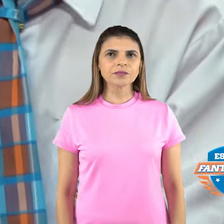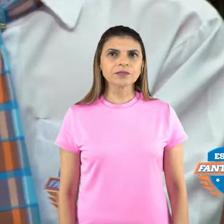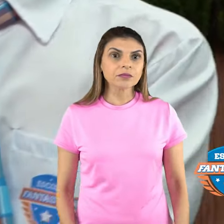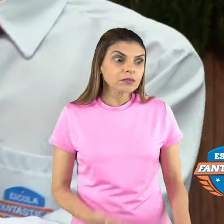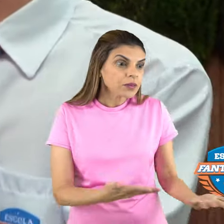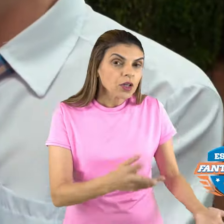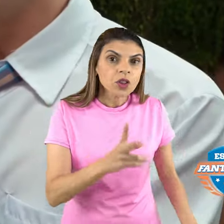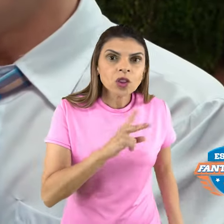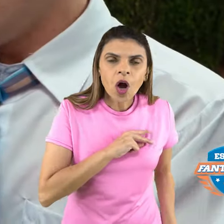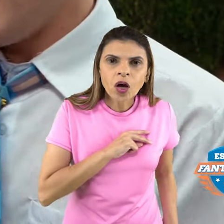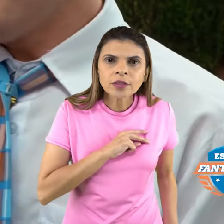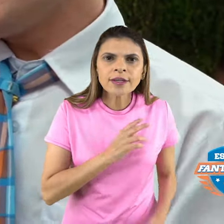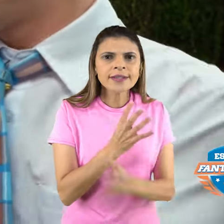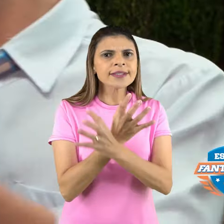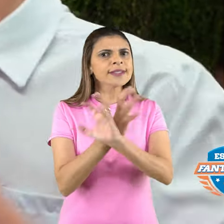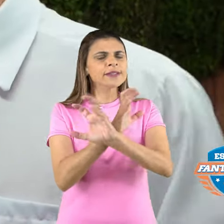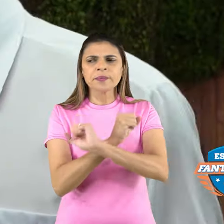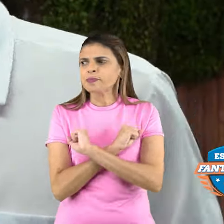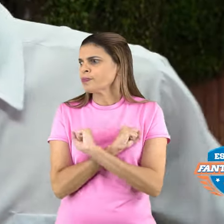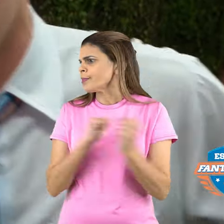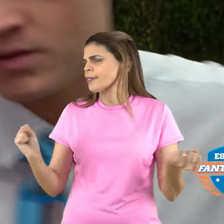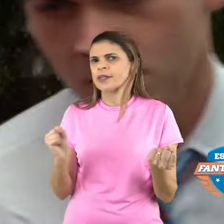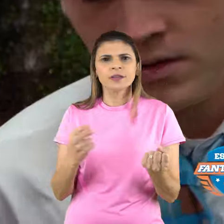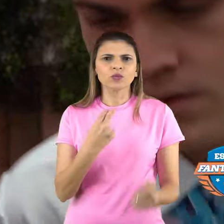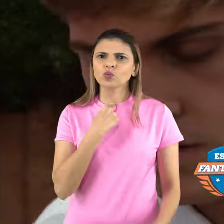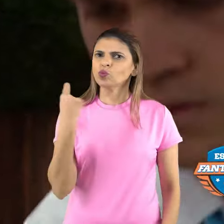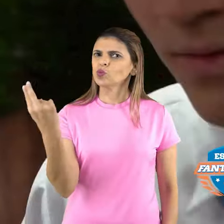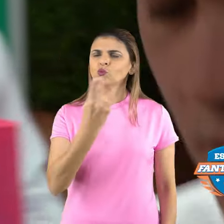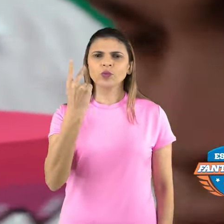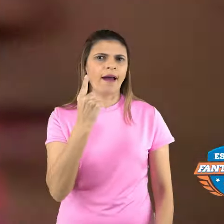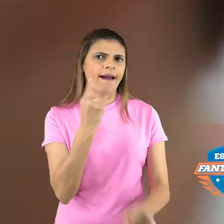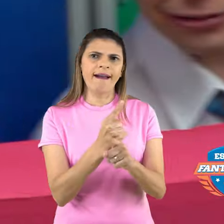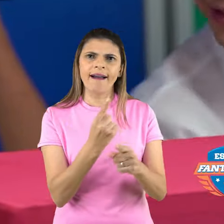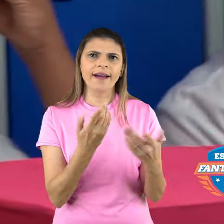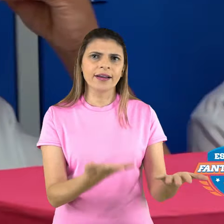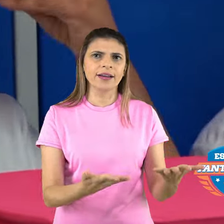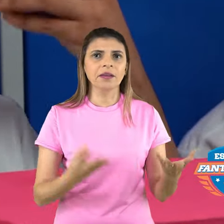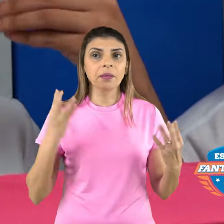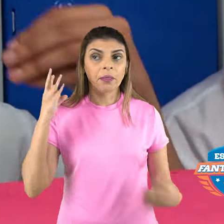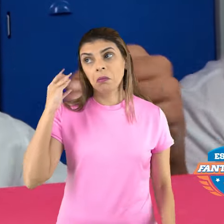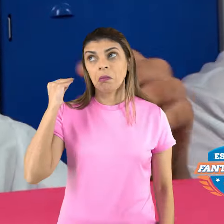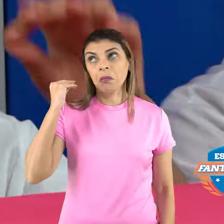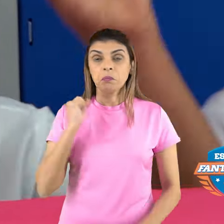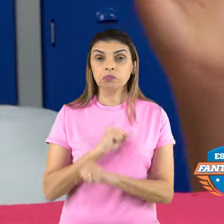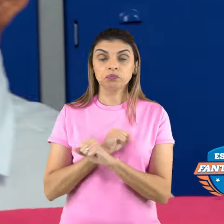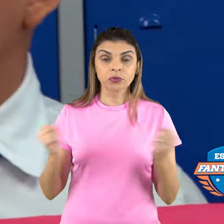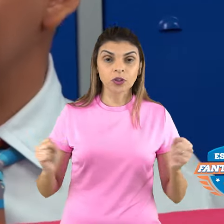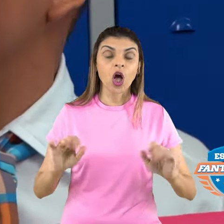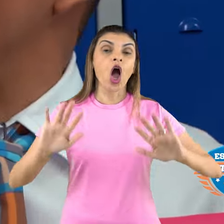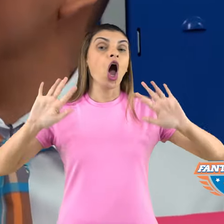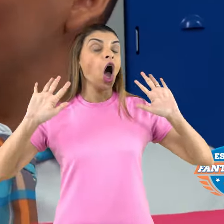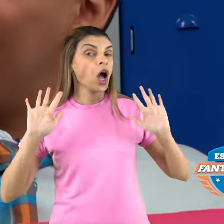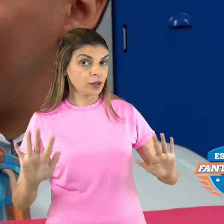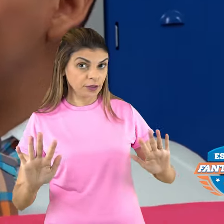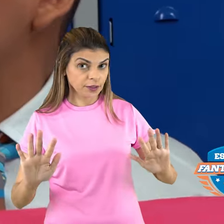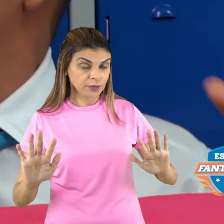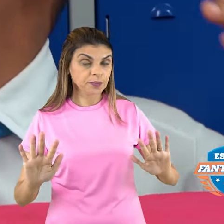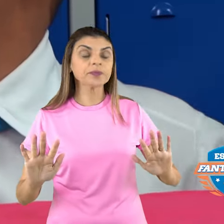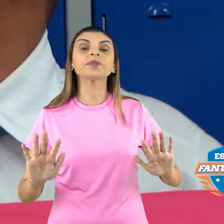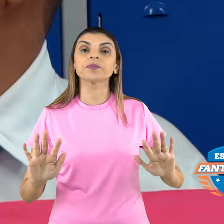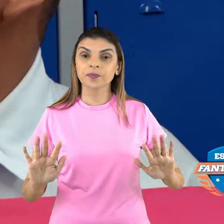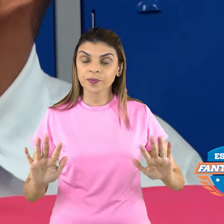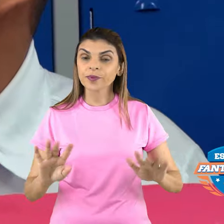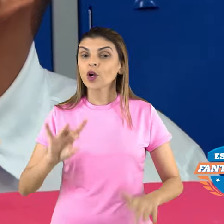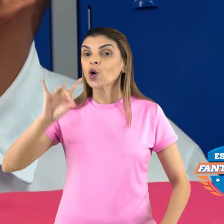Nossa, um esqueleto? É impossível acertar isso. É impossível acertar. Olha só. Agora,